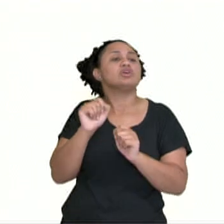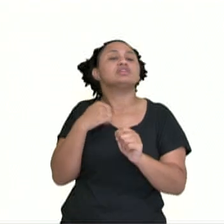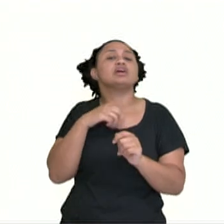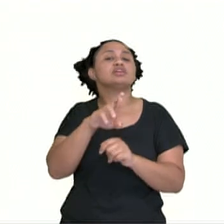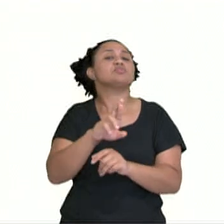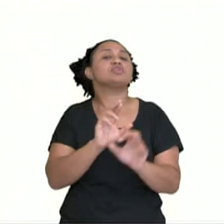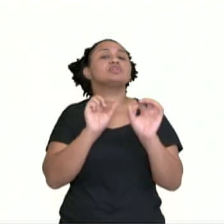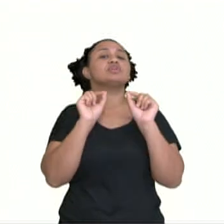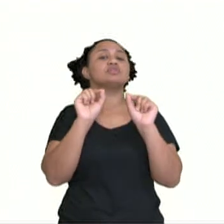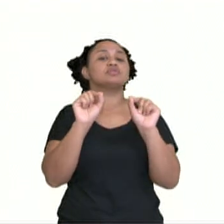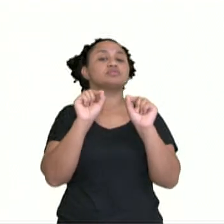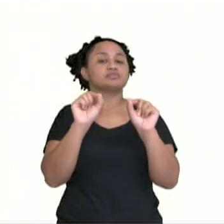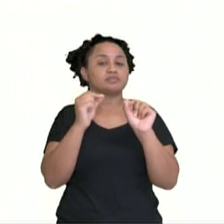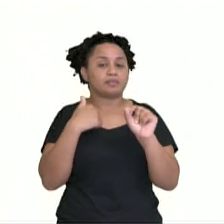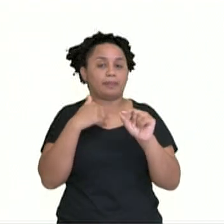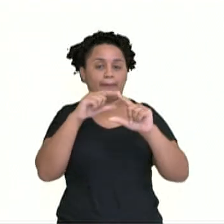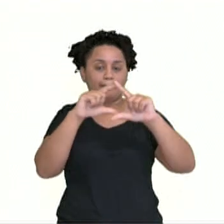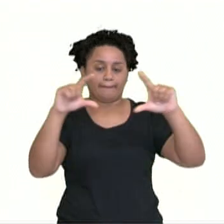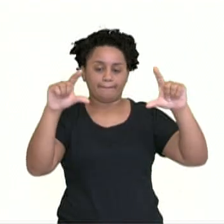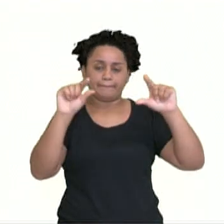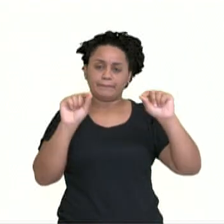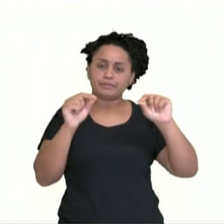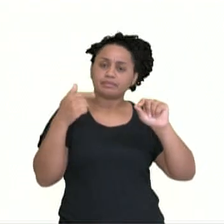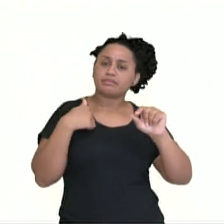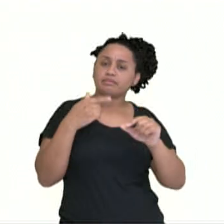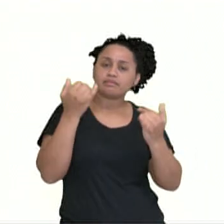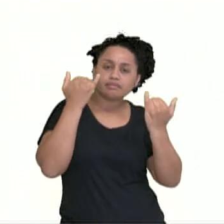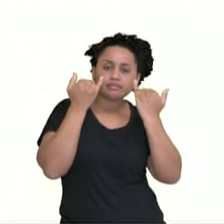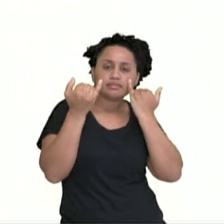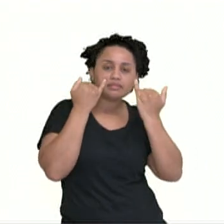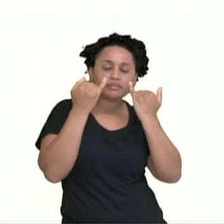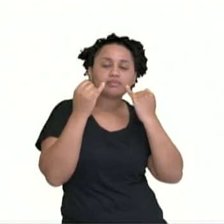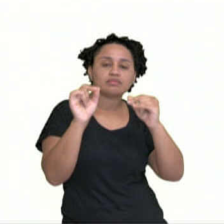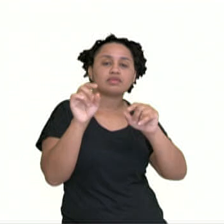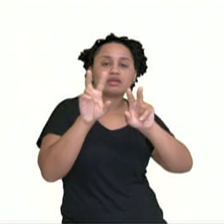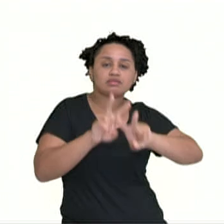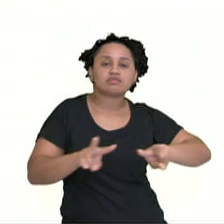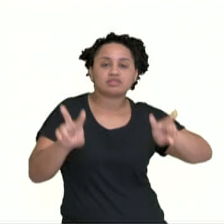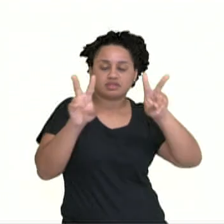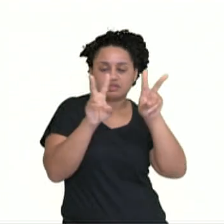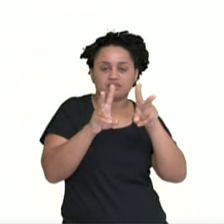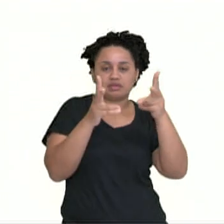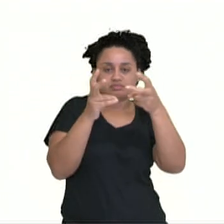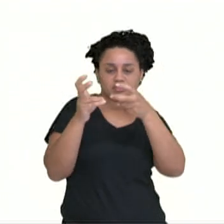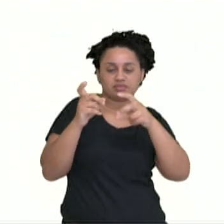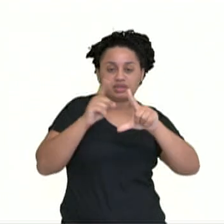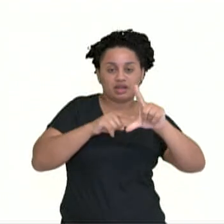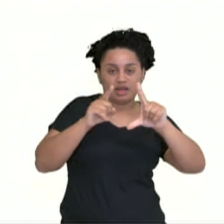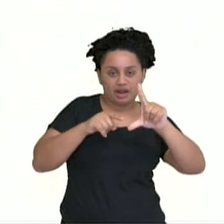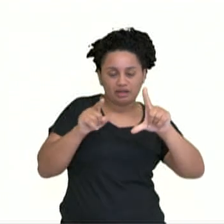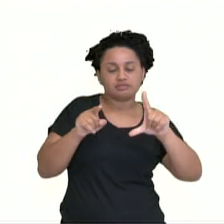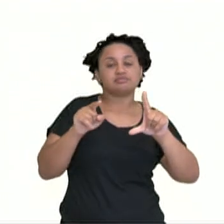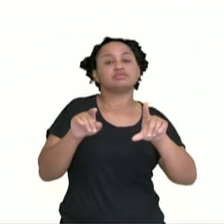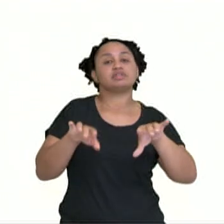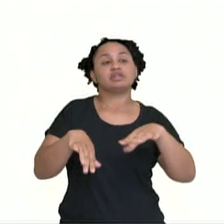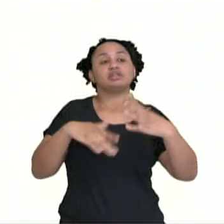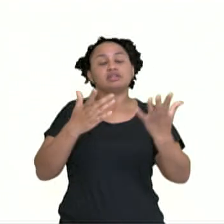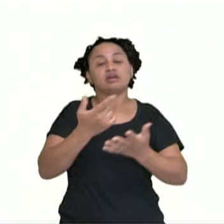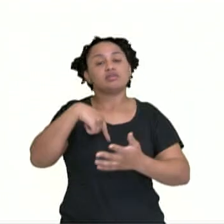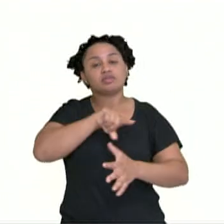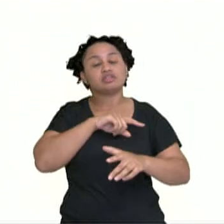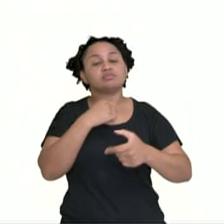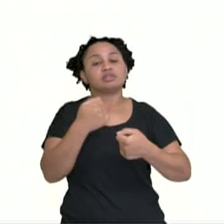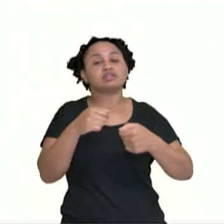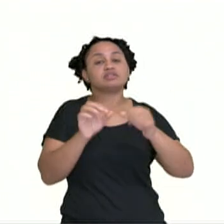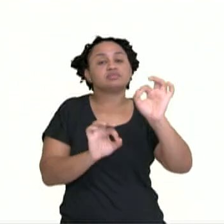Então, veja, esse enunciado já traz para você uma informação visual, uma informação gráfica. Precisamos